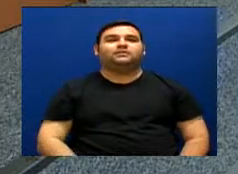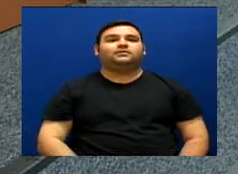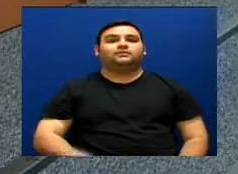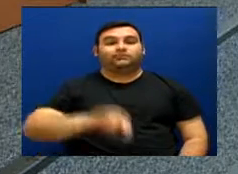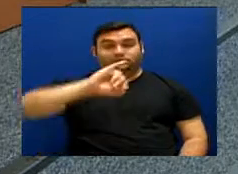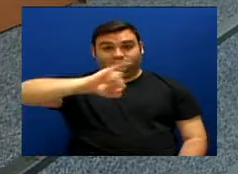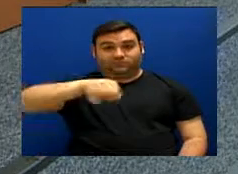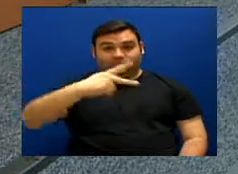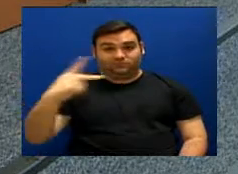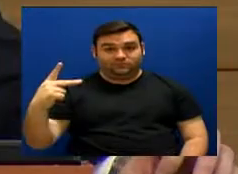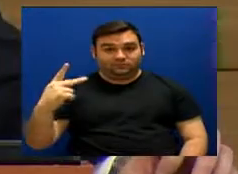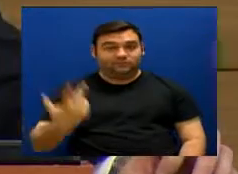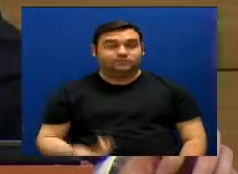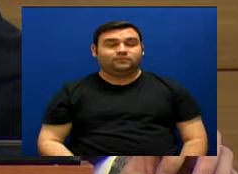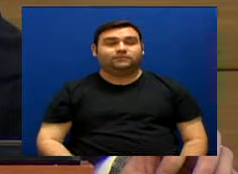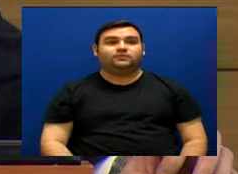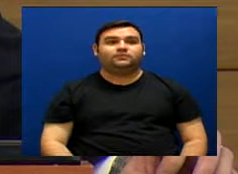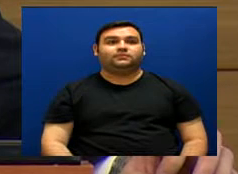JP Miranda.